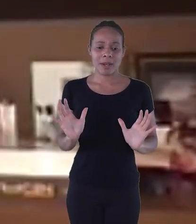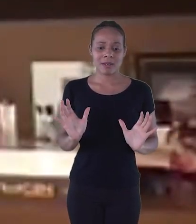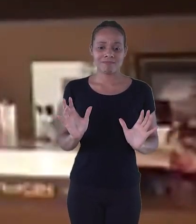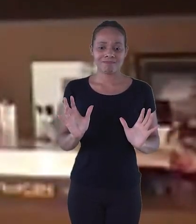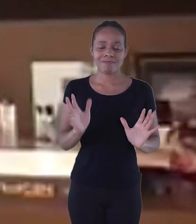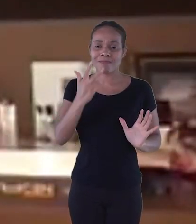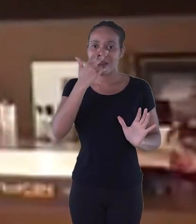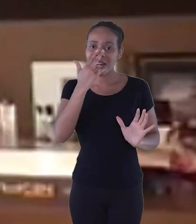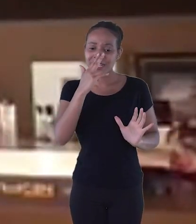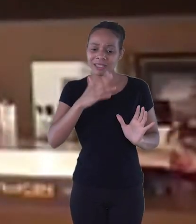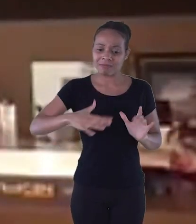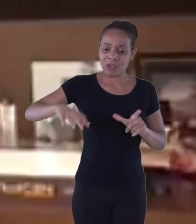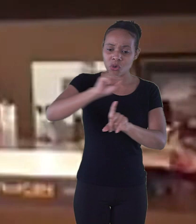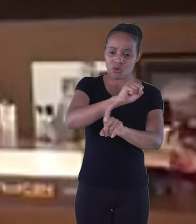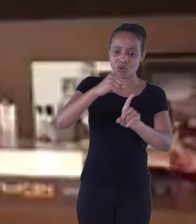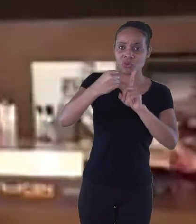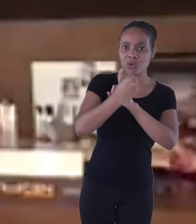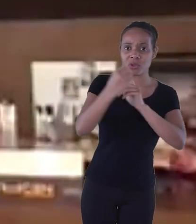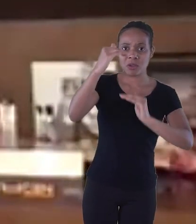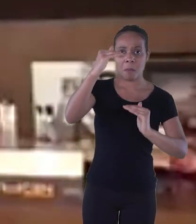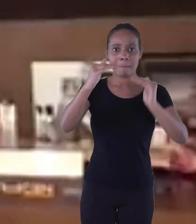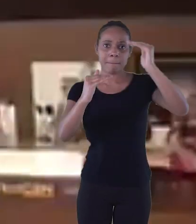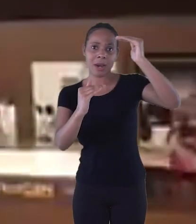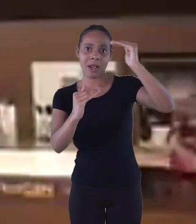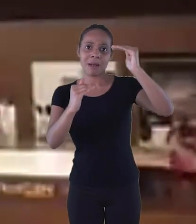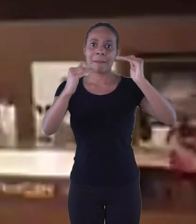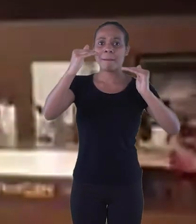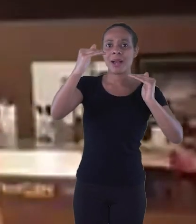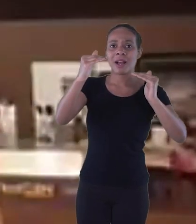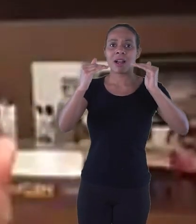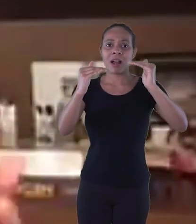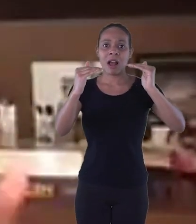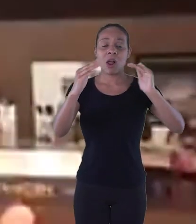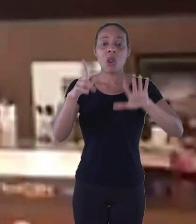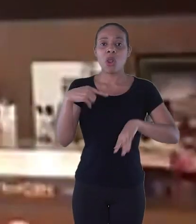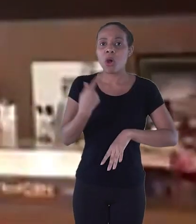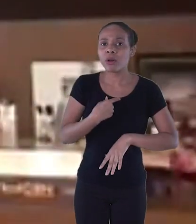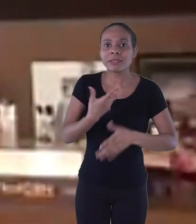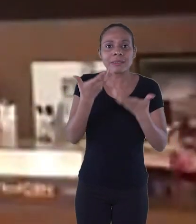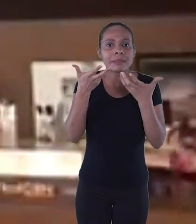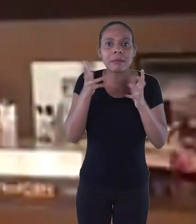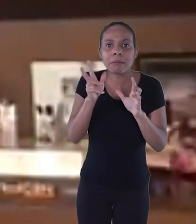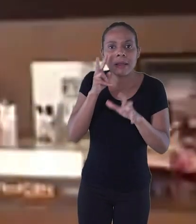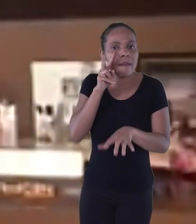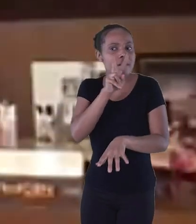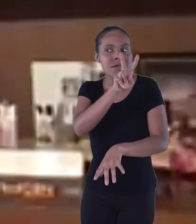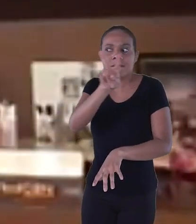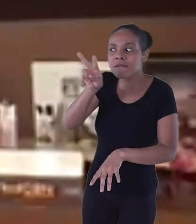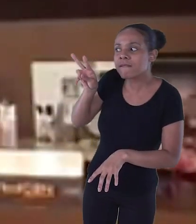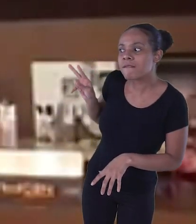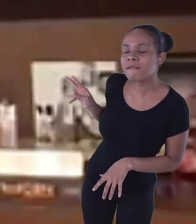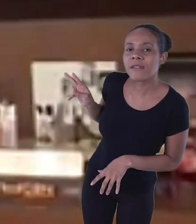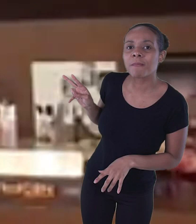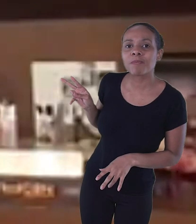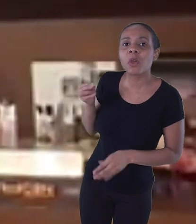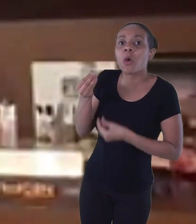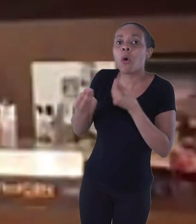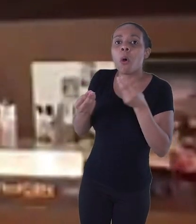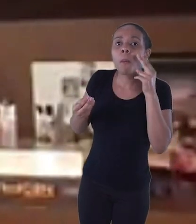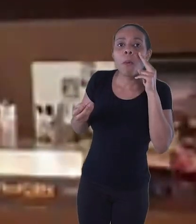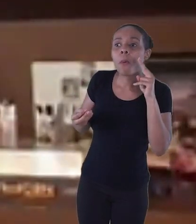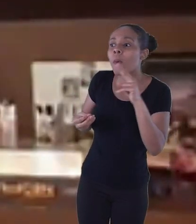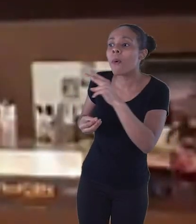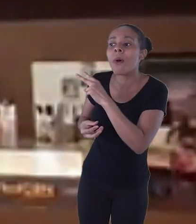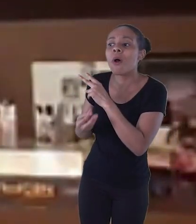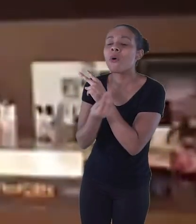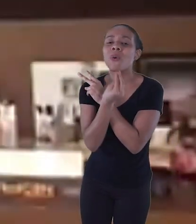hierárquica que leva os brasileiros a não se enxergarem, leva a uma naturalização de um Brasil somente